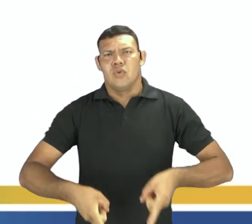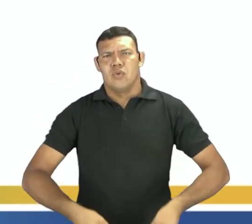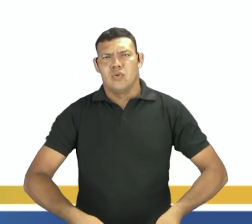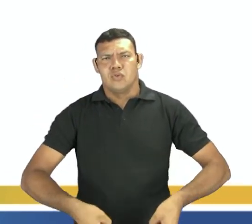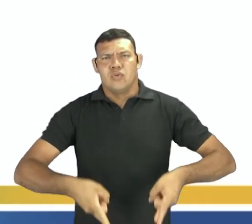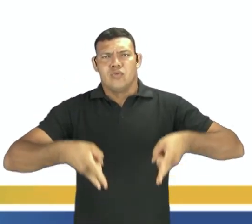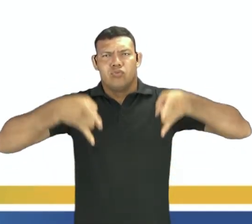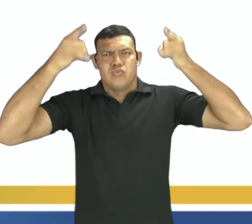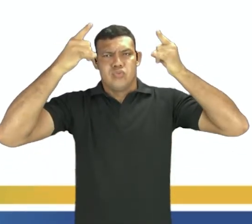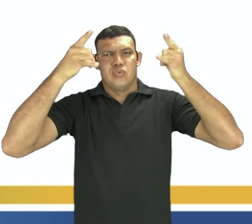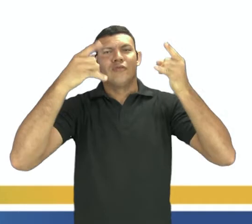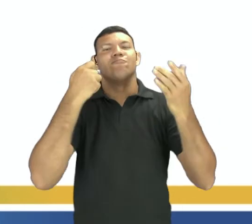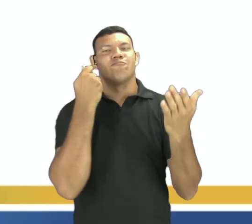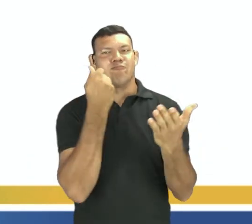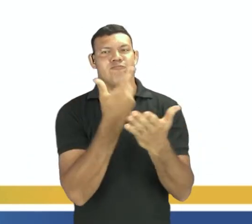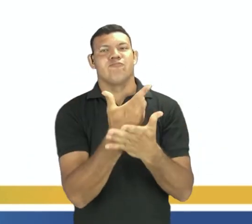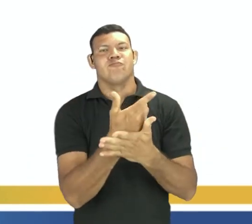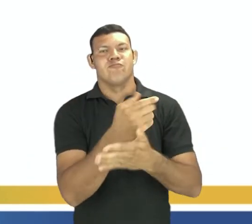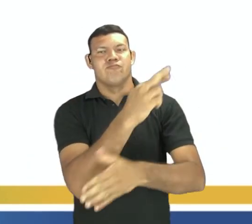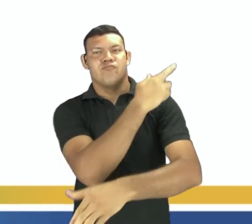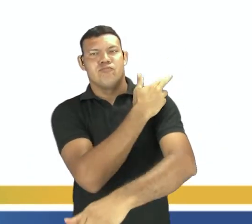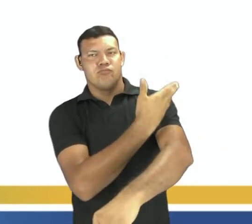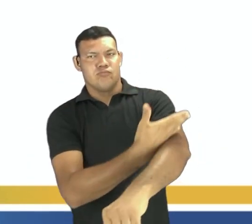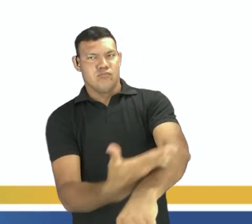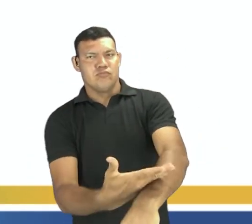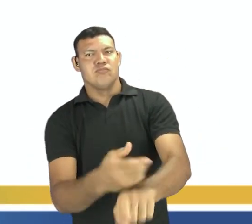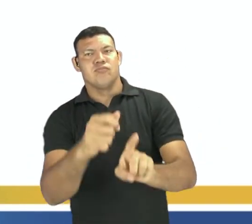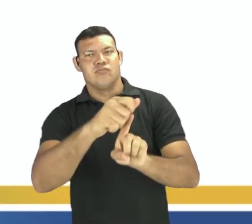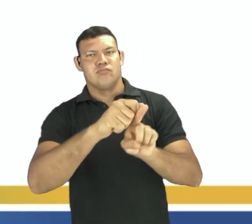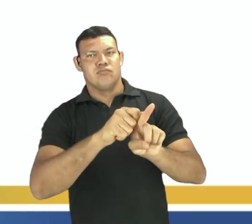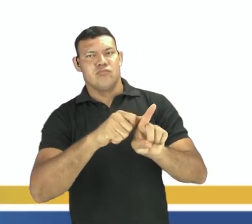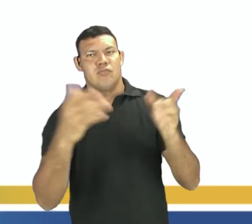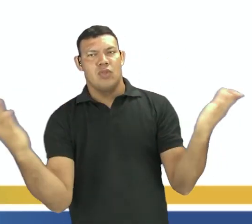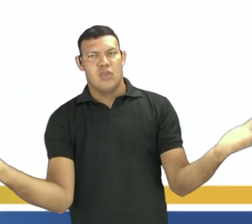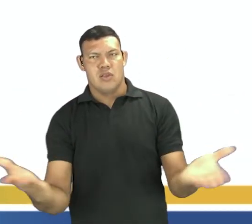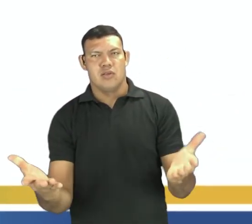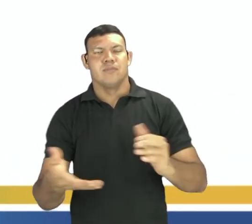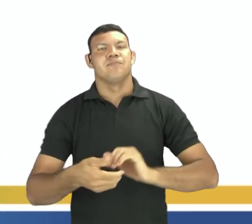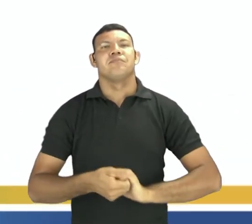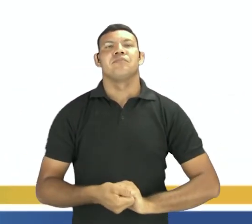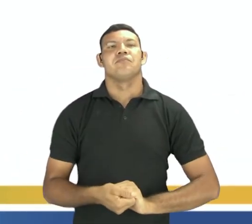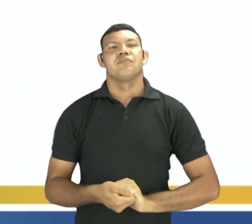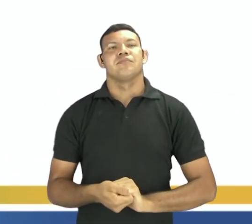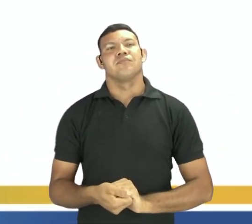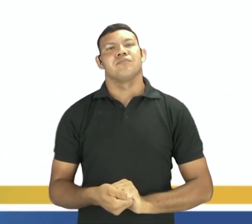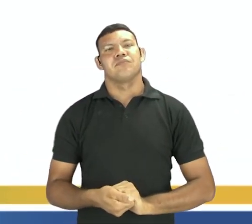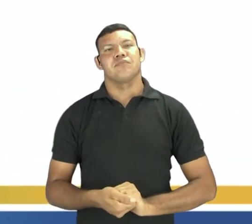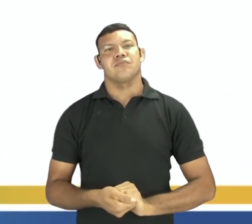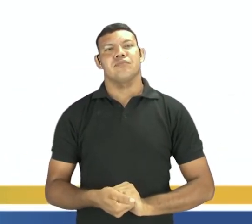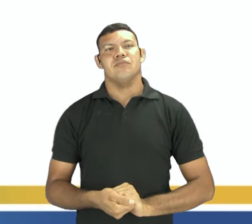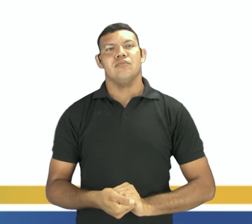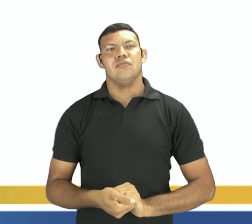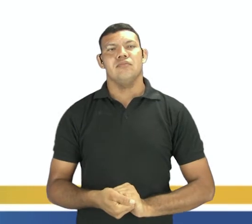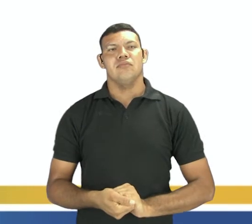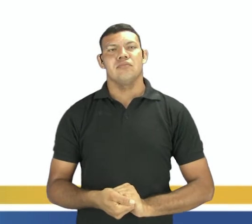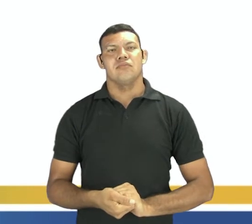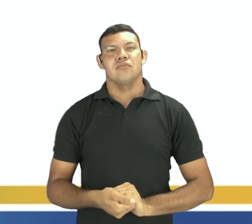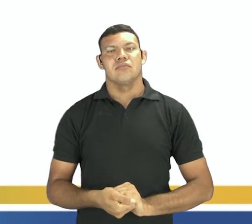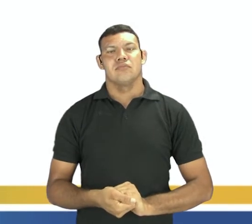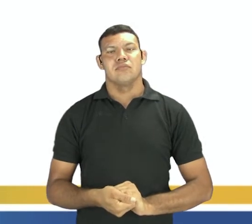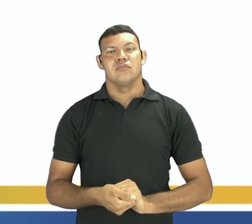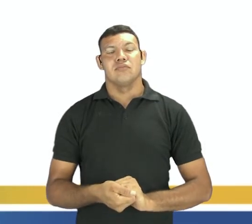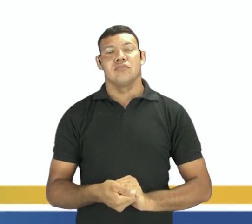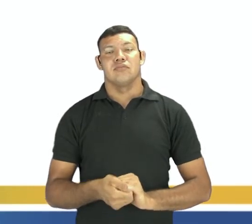foi comprada em Rio Branco este mês. And the last one here, a wallet was stolen in my neighborhood. Uma carteira